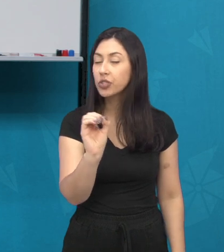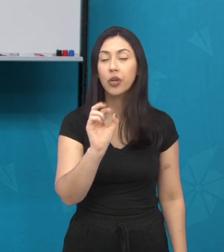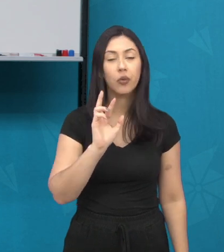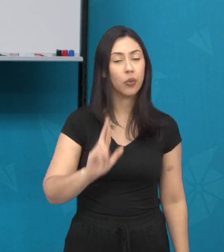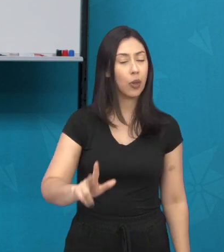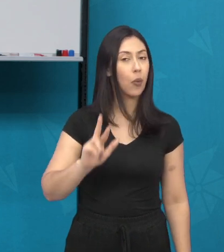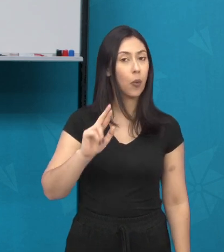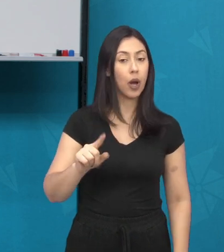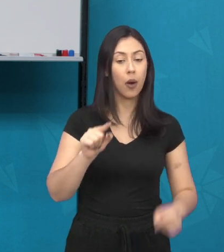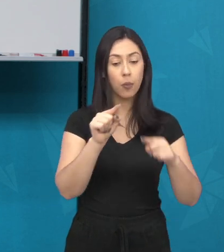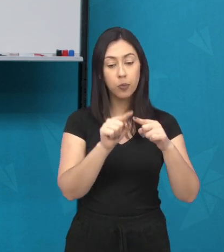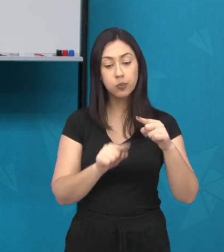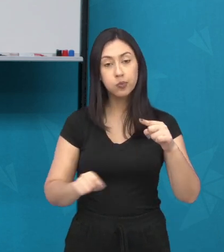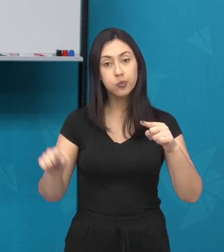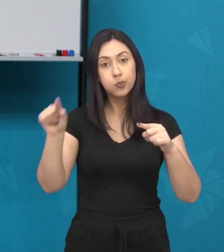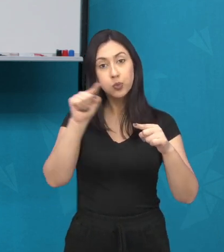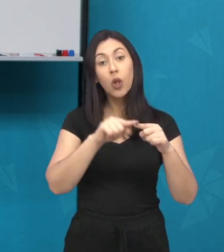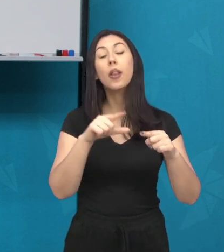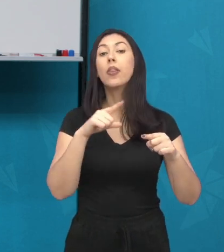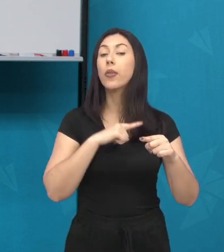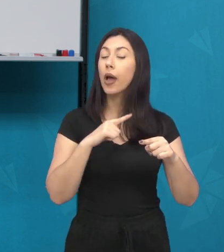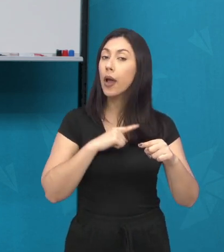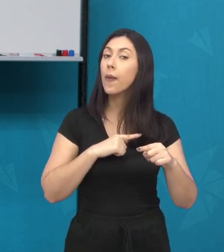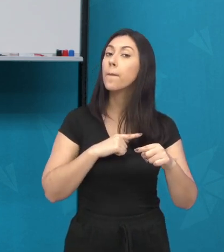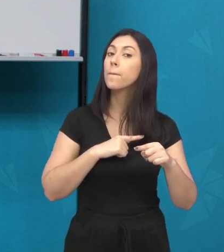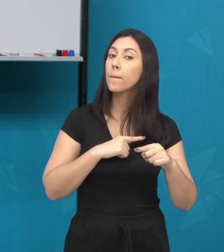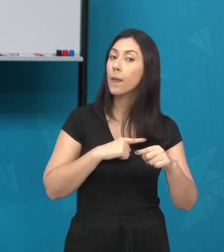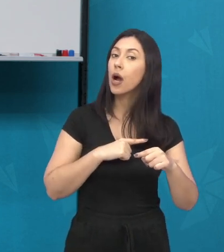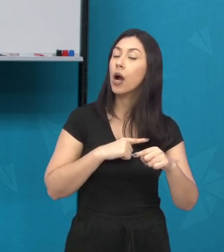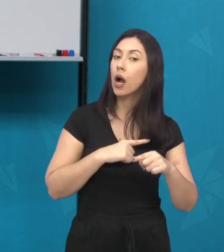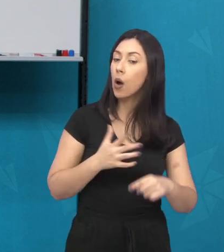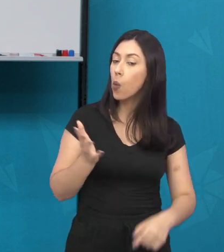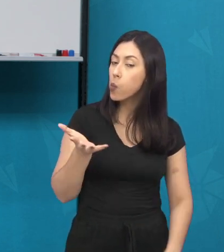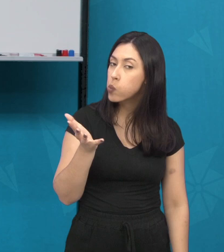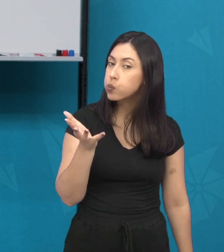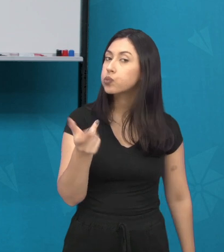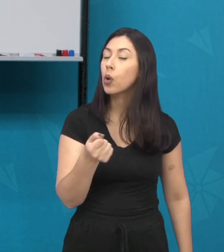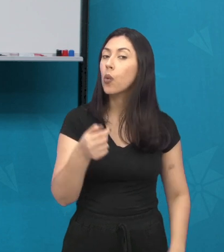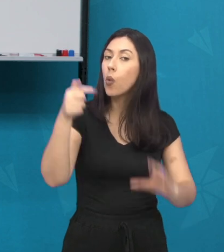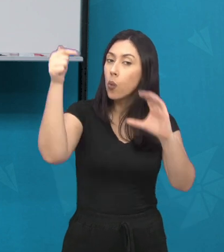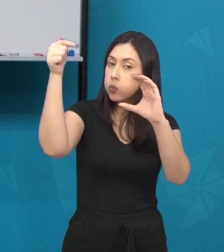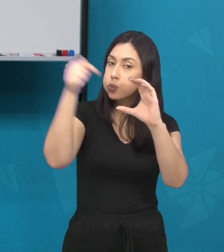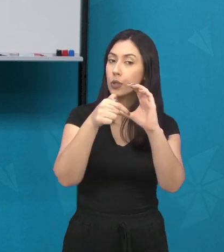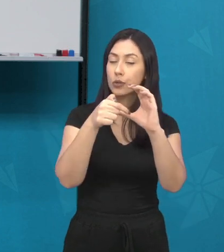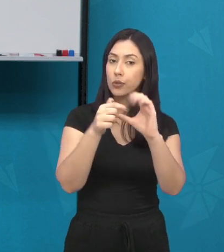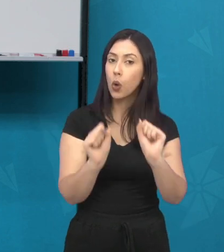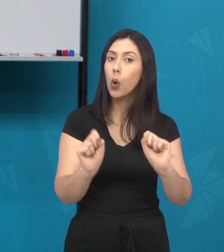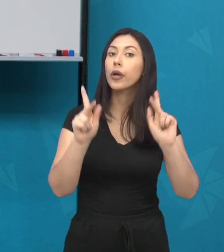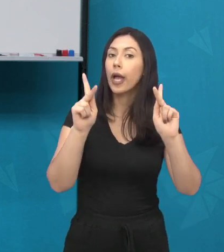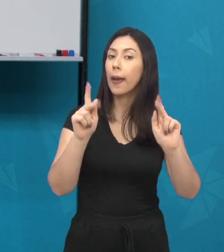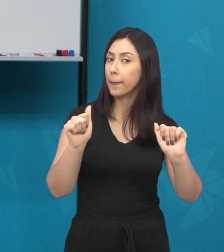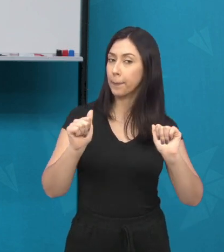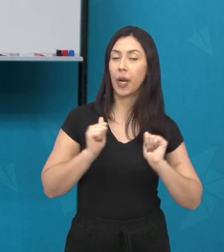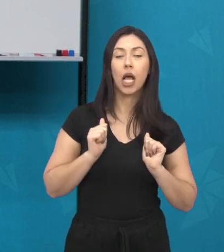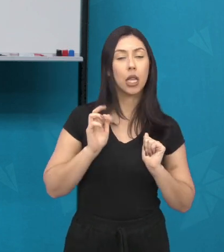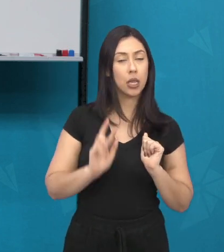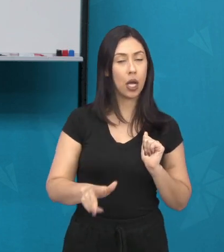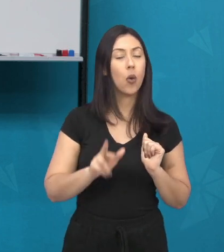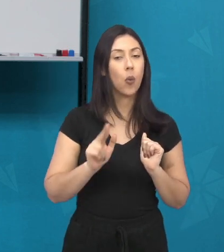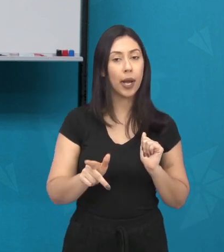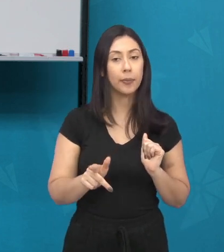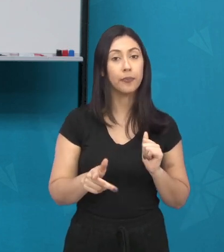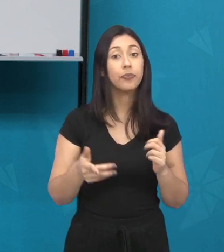movimento circular existe aceleração pro centro o movimento circular não é inercial beleza são as principais dicas de